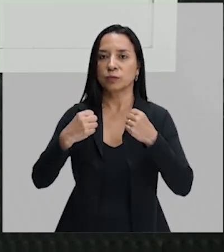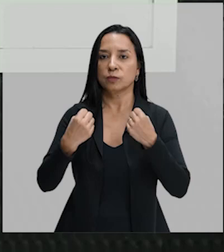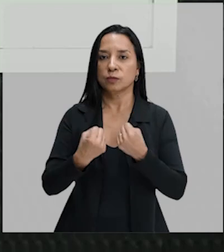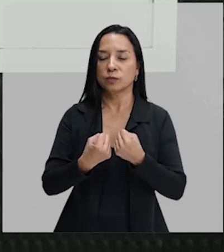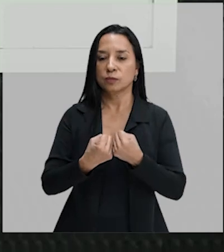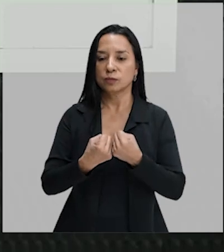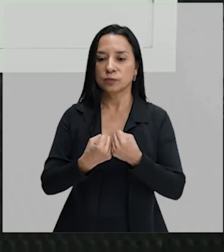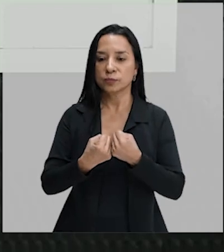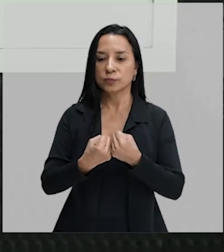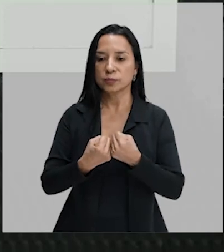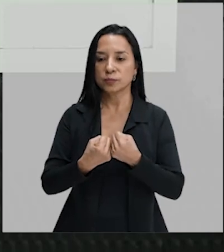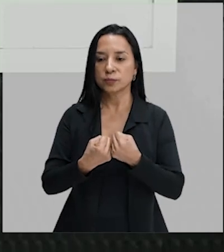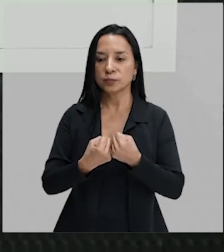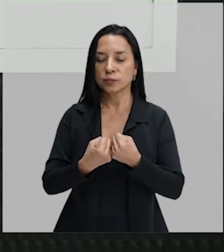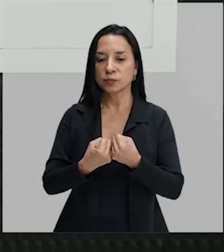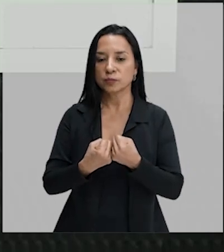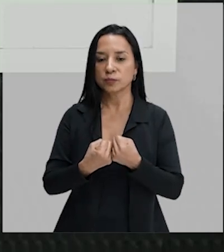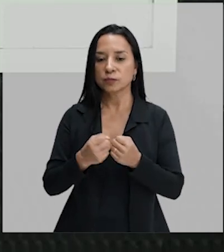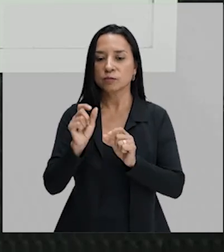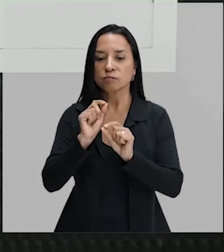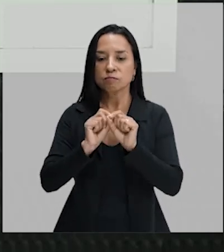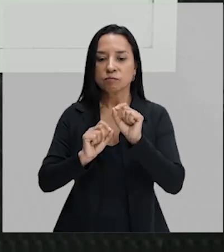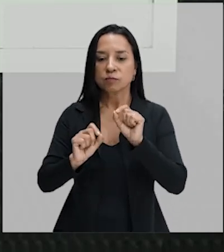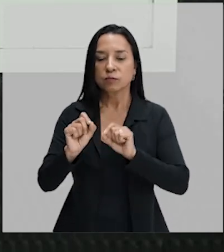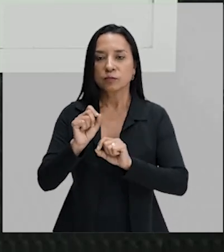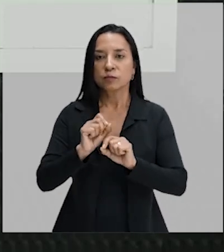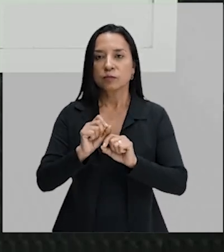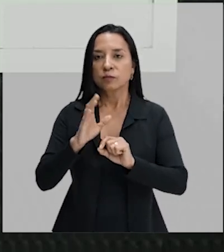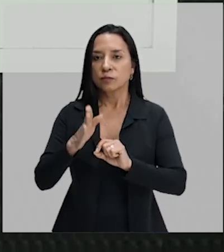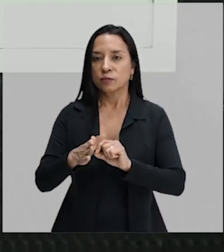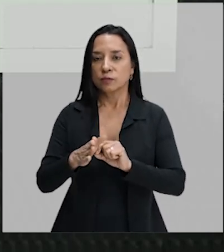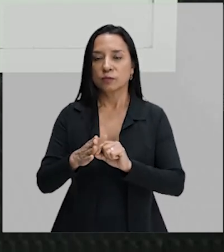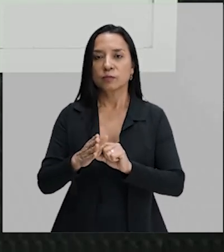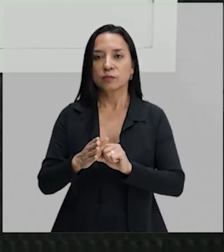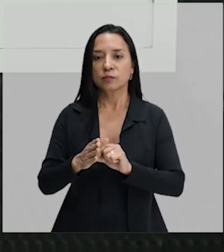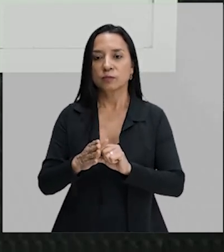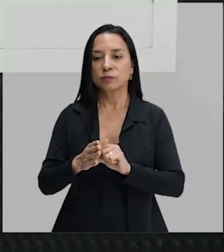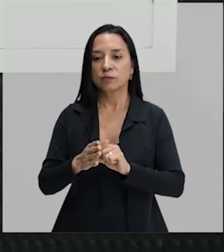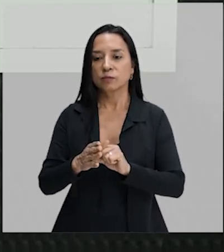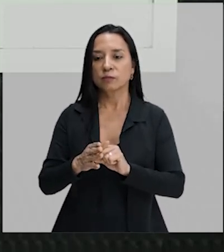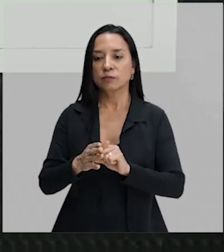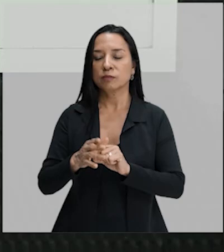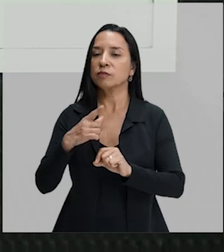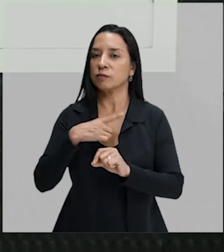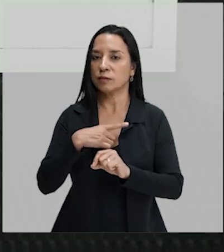sociais, tá? Que já existem.